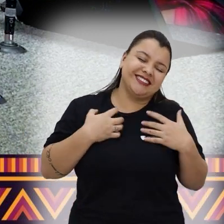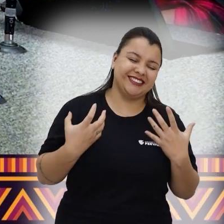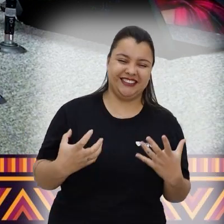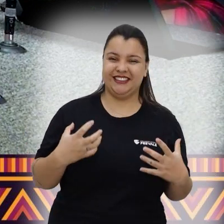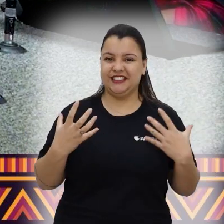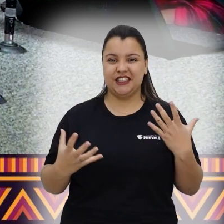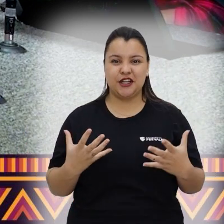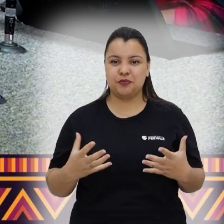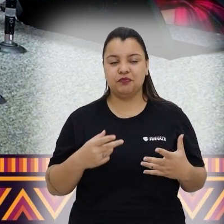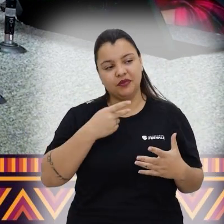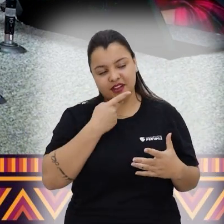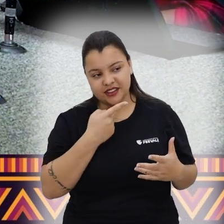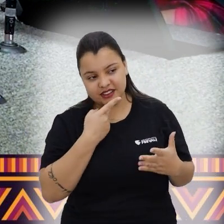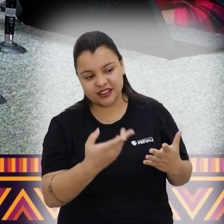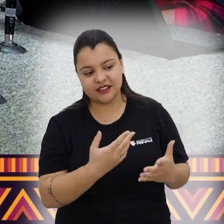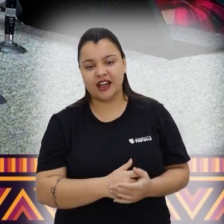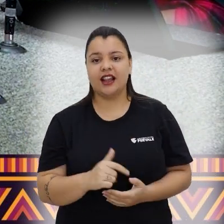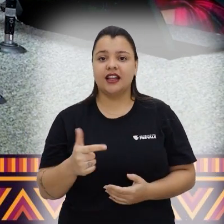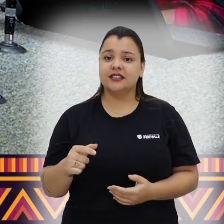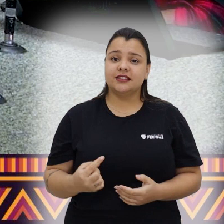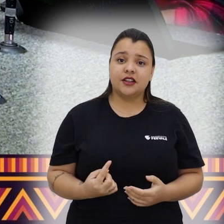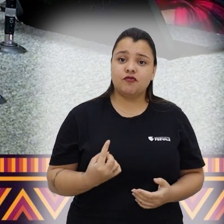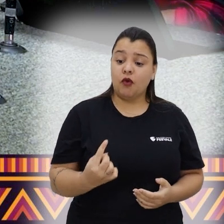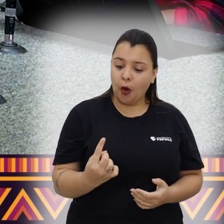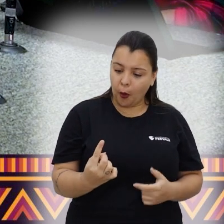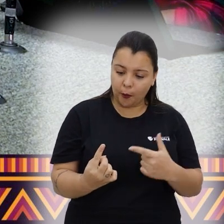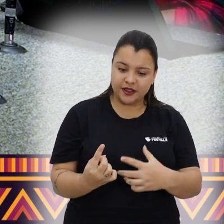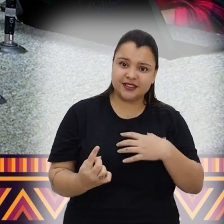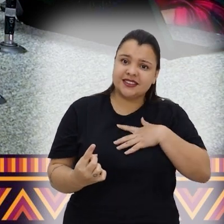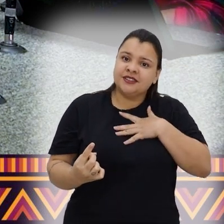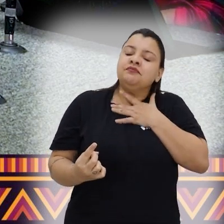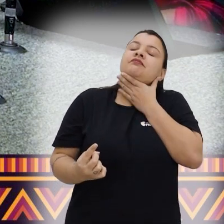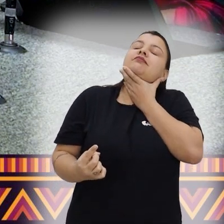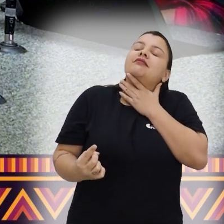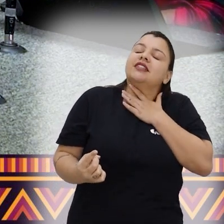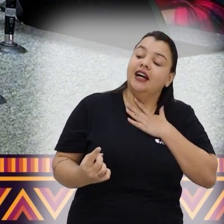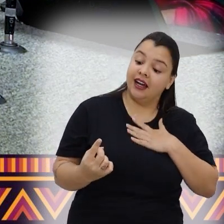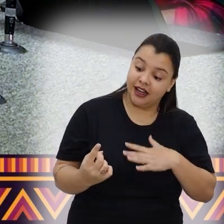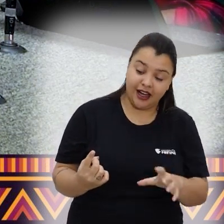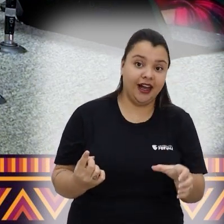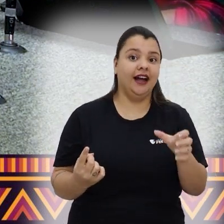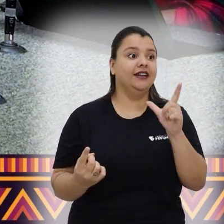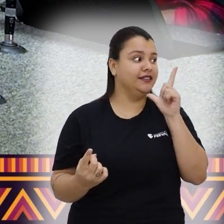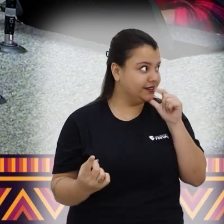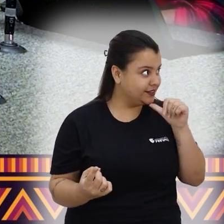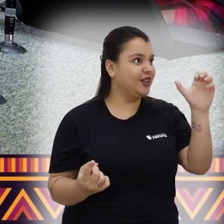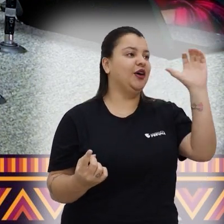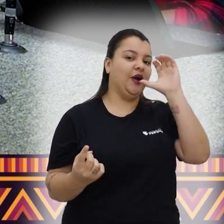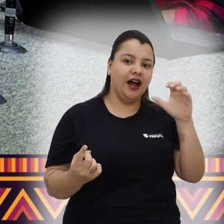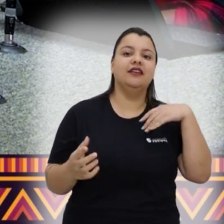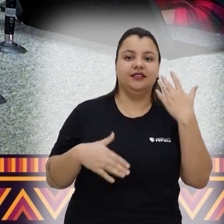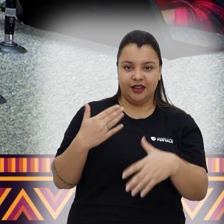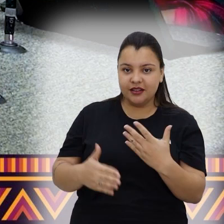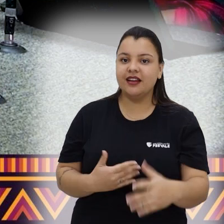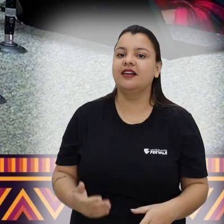todas as falas do Benhur, não teve uma que eu não tive que segurar e respirar fundo, também. toma uma água Eu e também. vamos lá. E